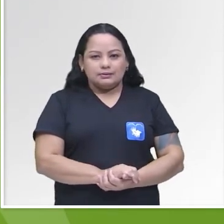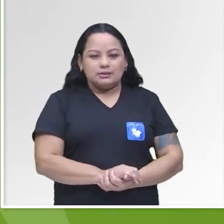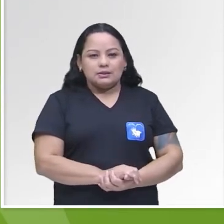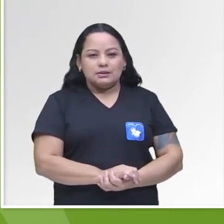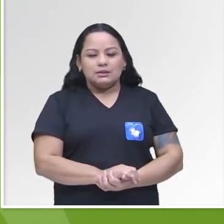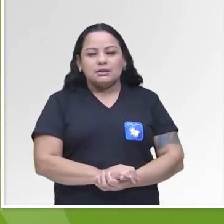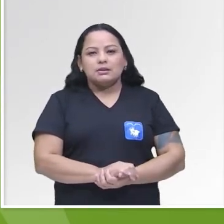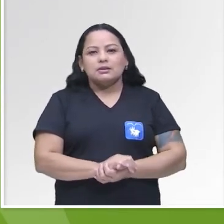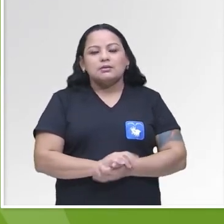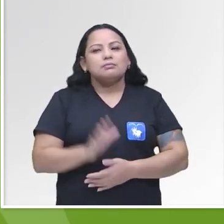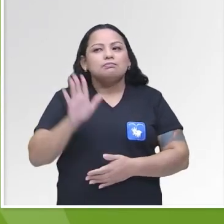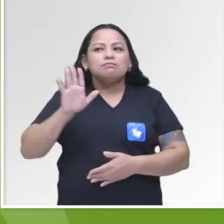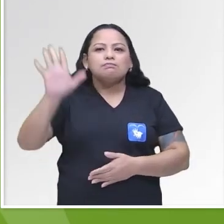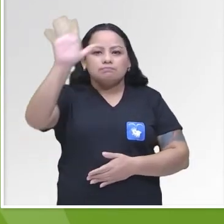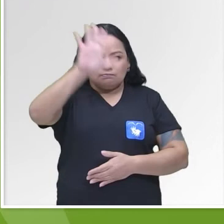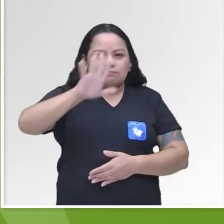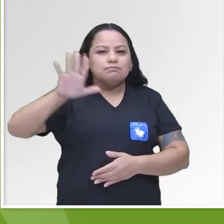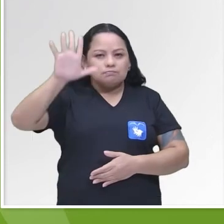o composto